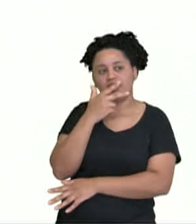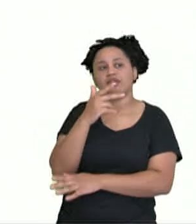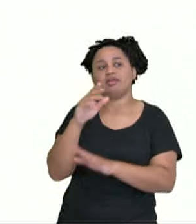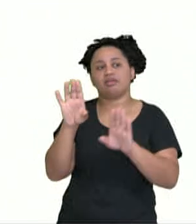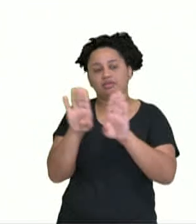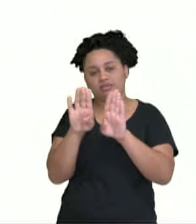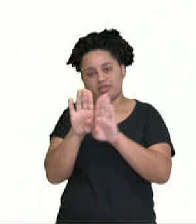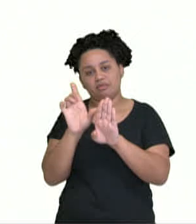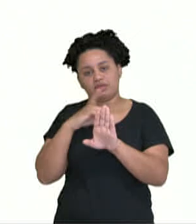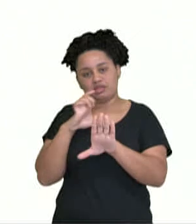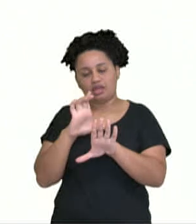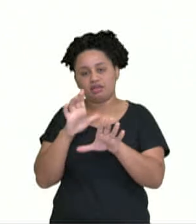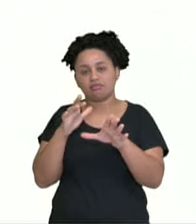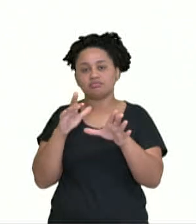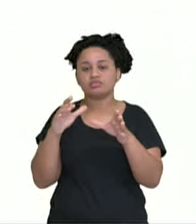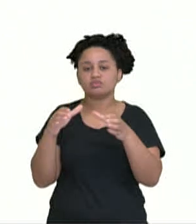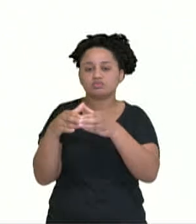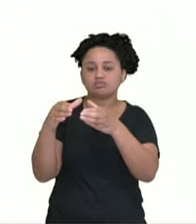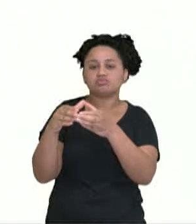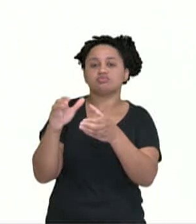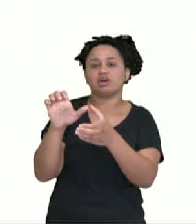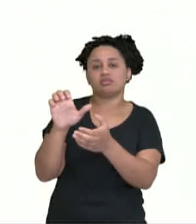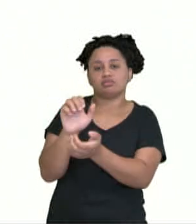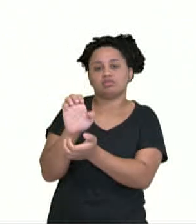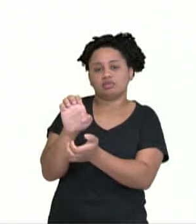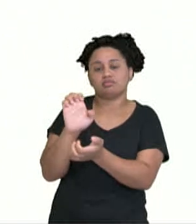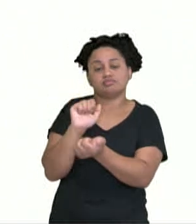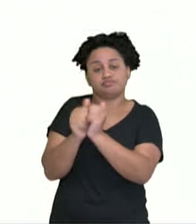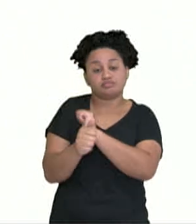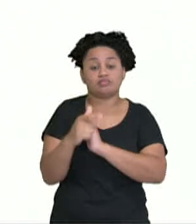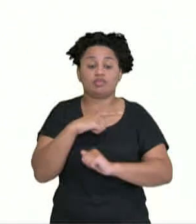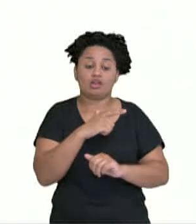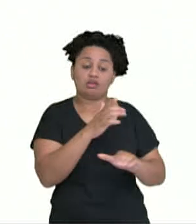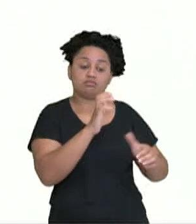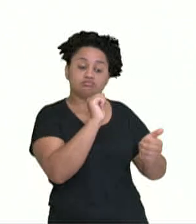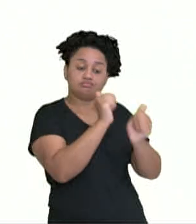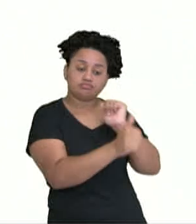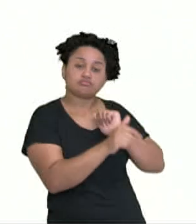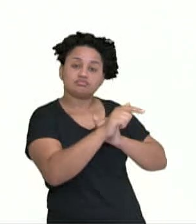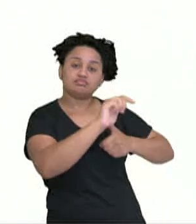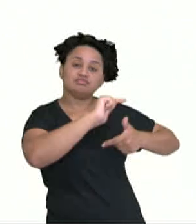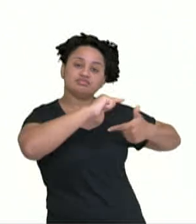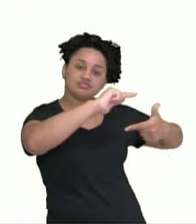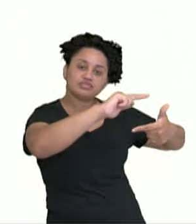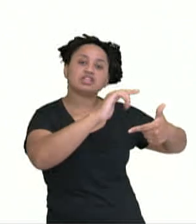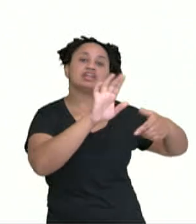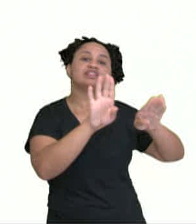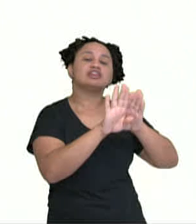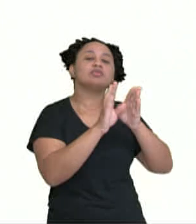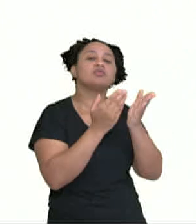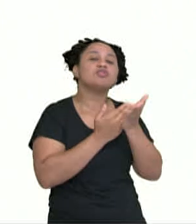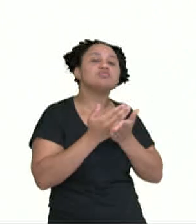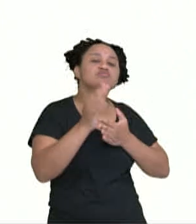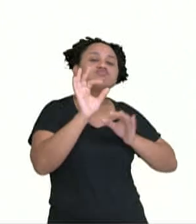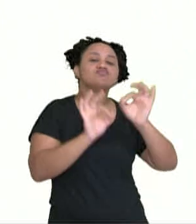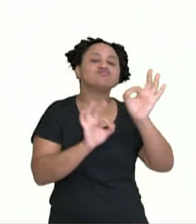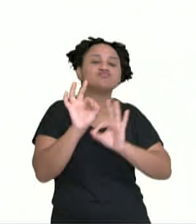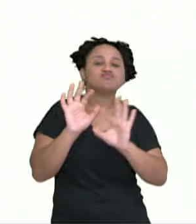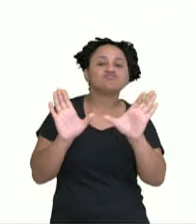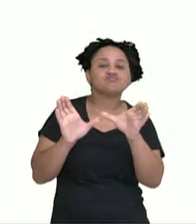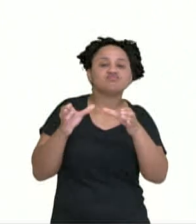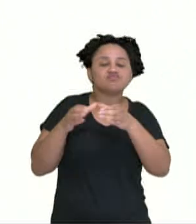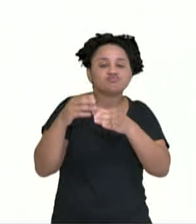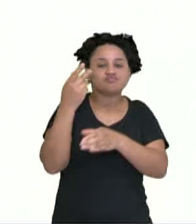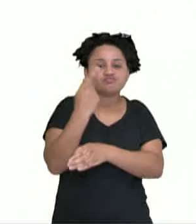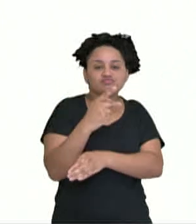do Flamengo, né? Então, vários clubes tradicionais esportivos, né, também começaram a ter as suas